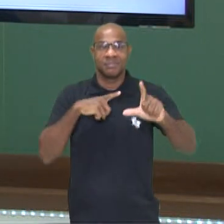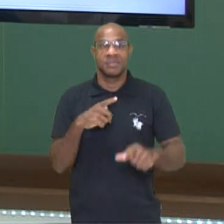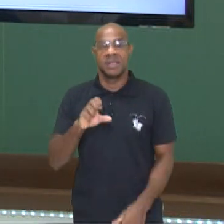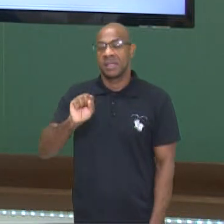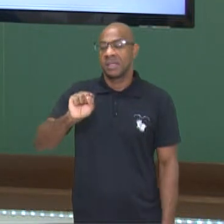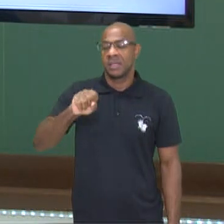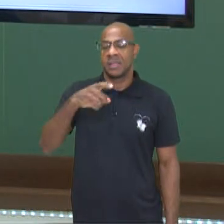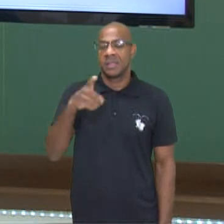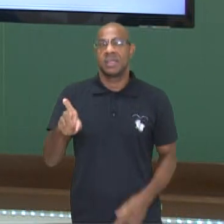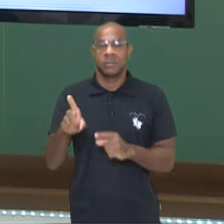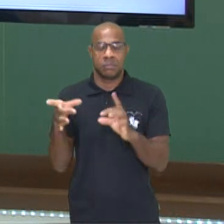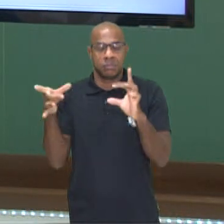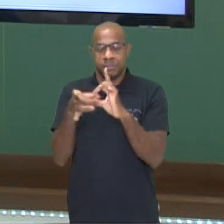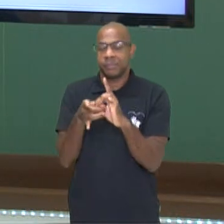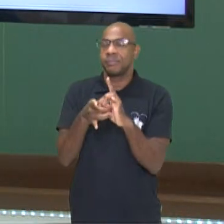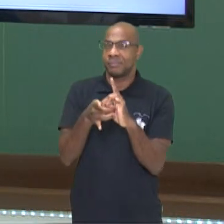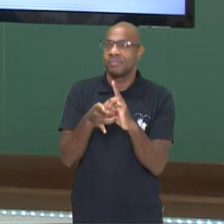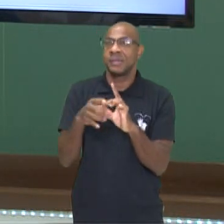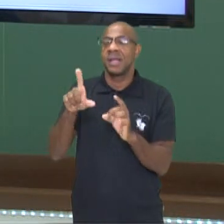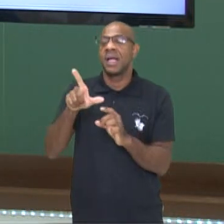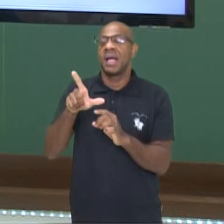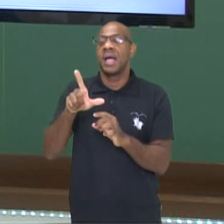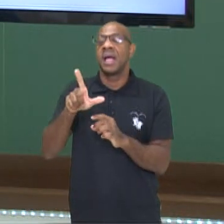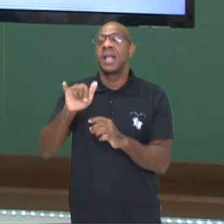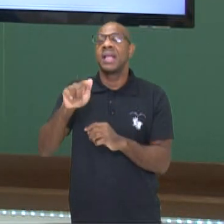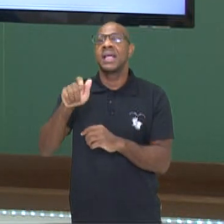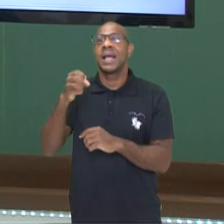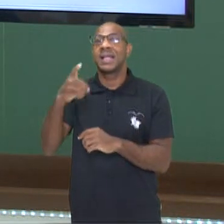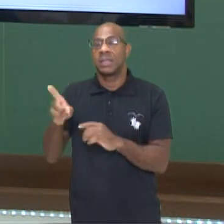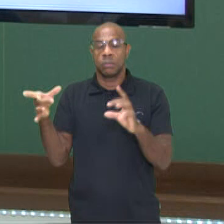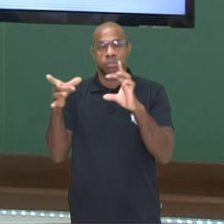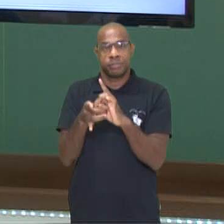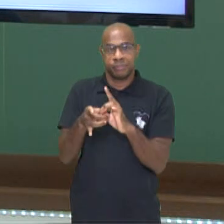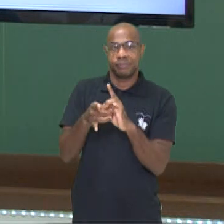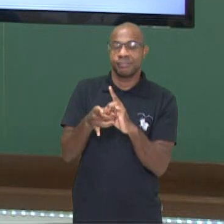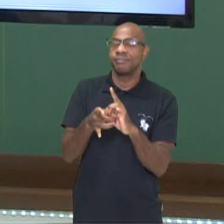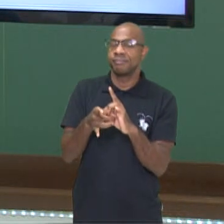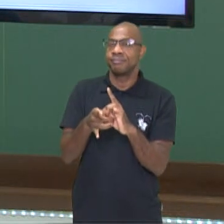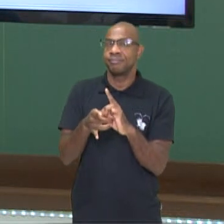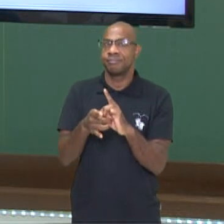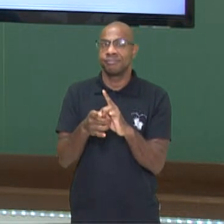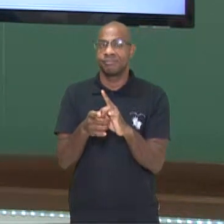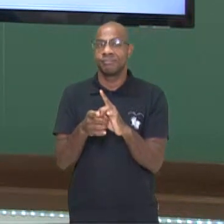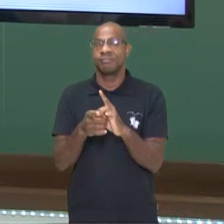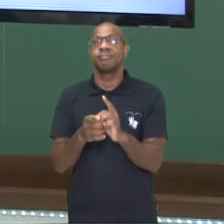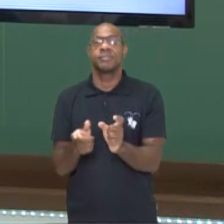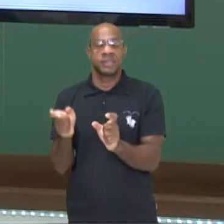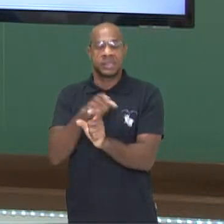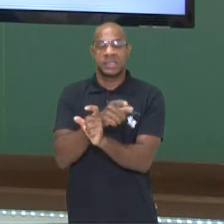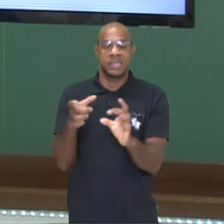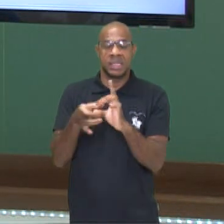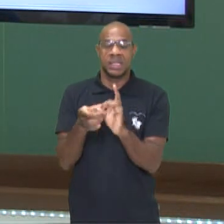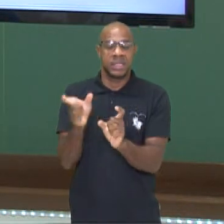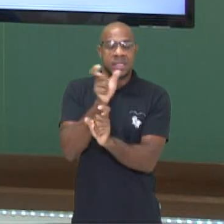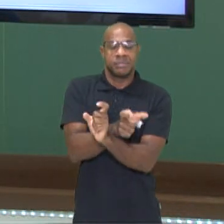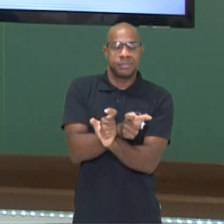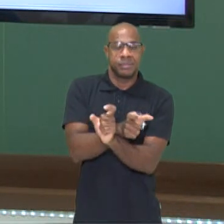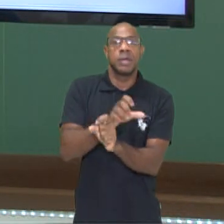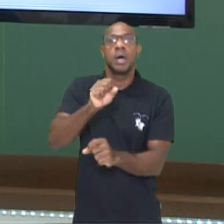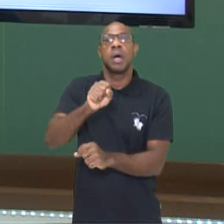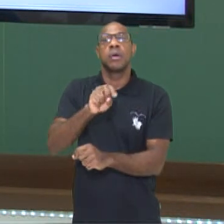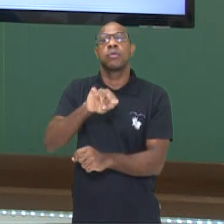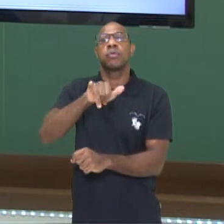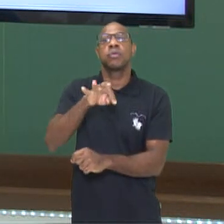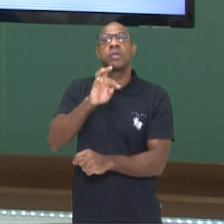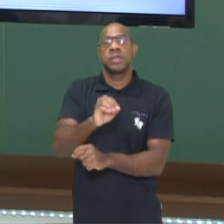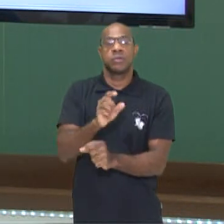são, que liga uma característica ao seu sujeito. Os demais são verbos nocionais, que têm uma ideia, uma noção,